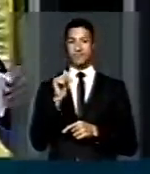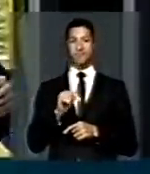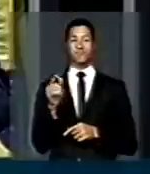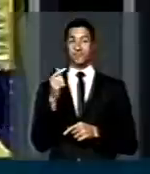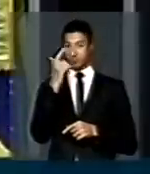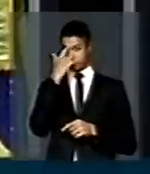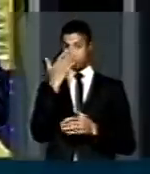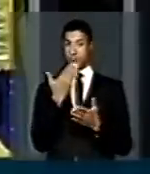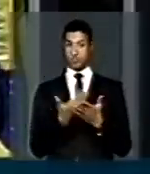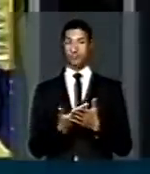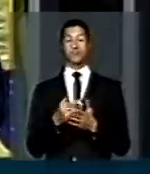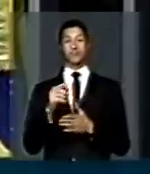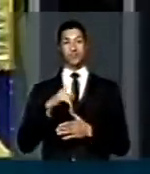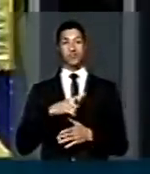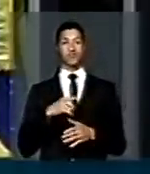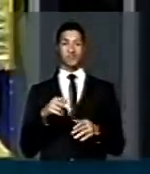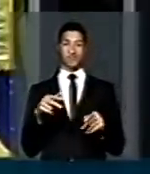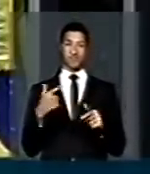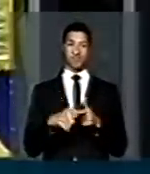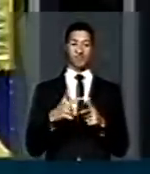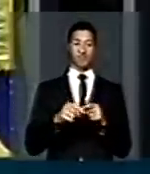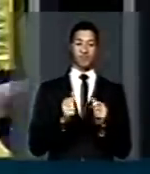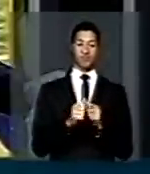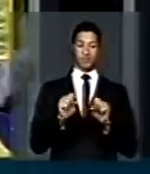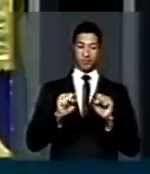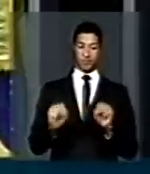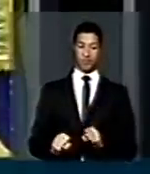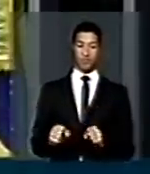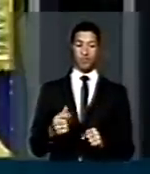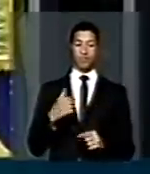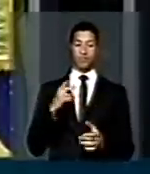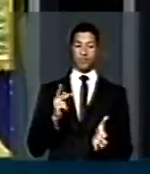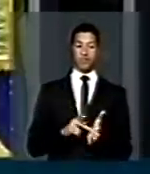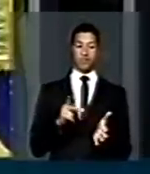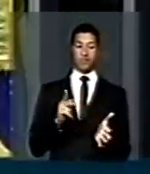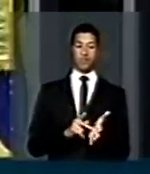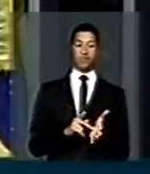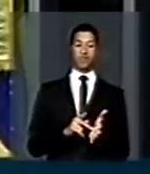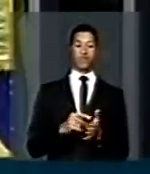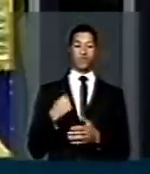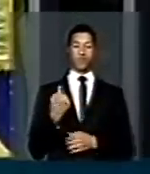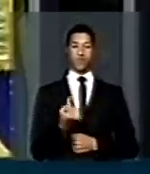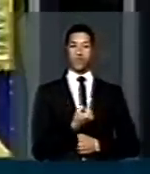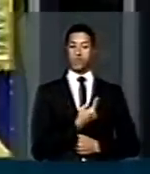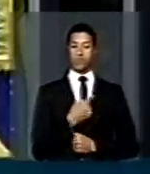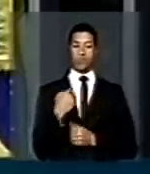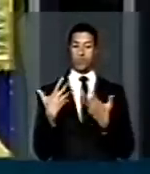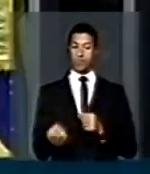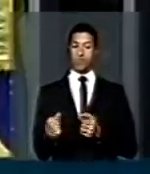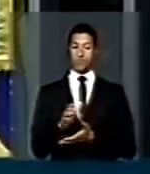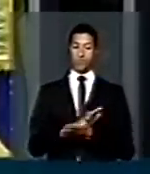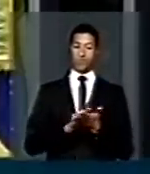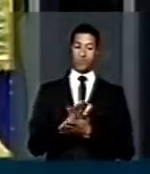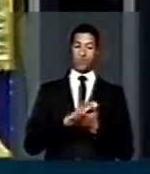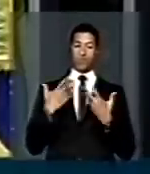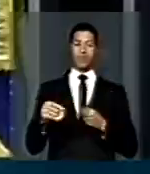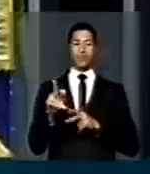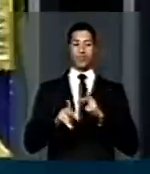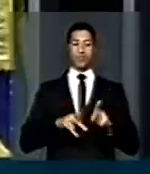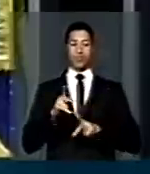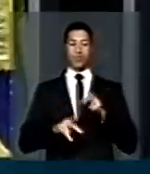acredito tem rabo preso com essa situação e evidentemente que a gente não Vai admitir que o povo